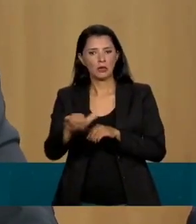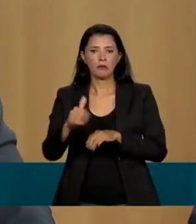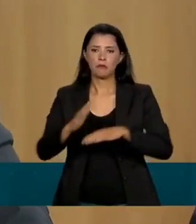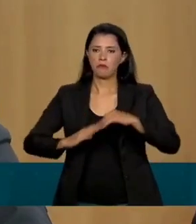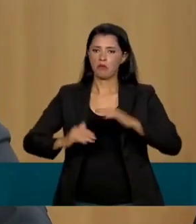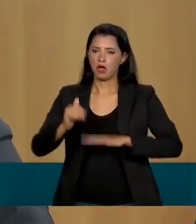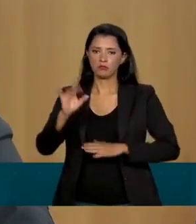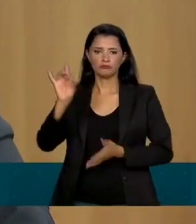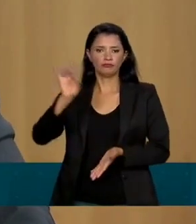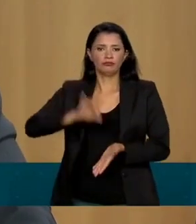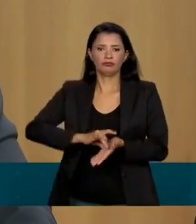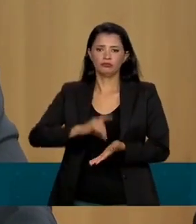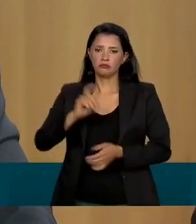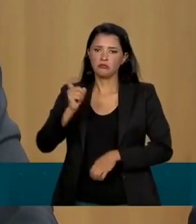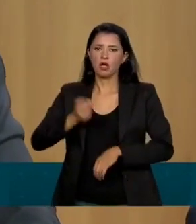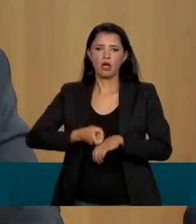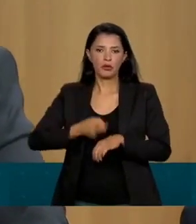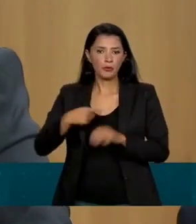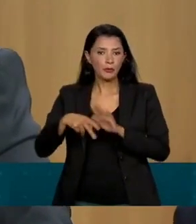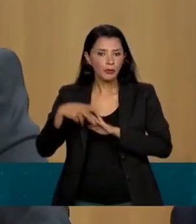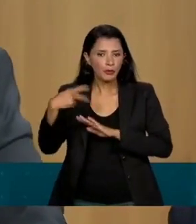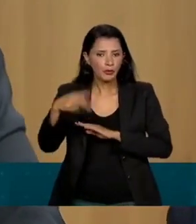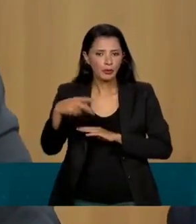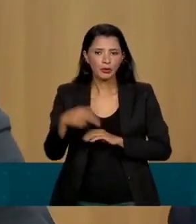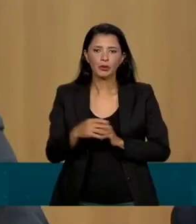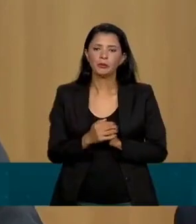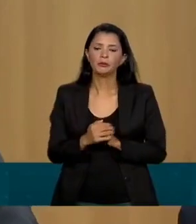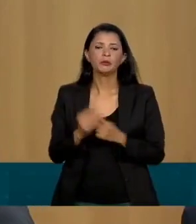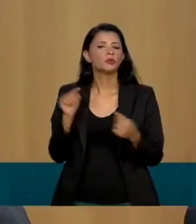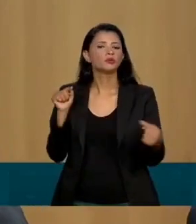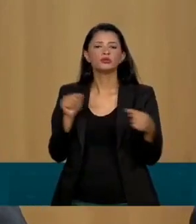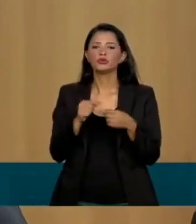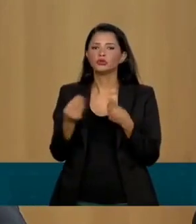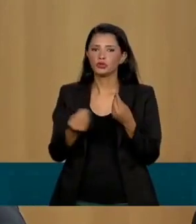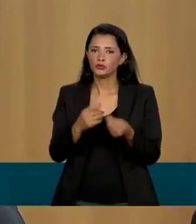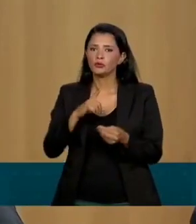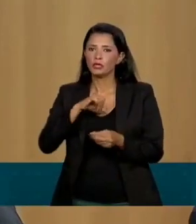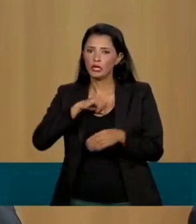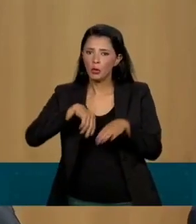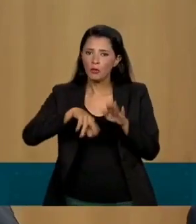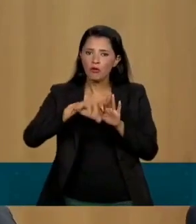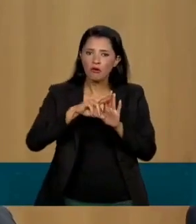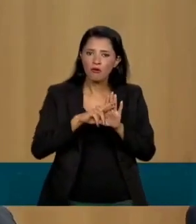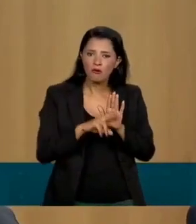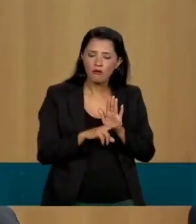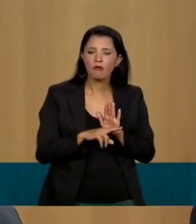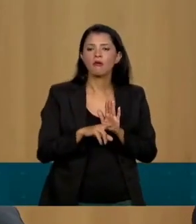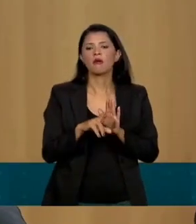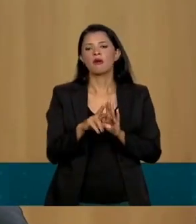práticas, concretas, a fim de que haja uma regulação